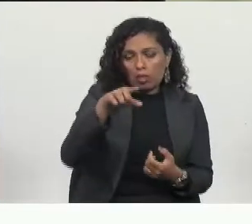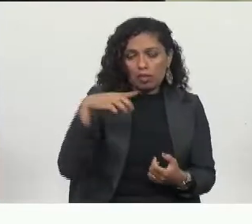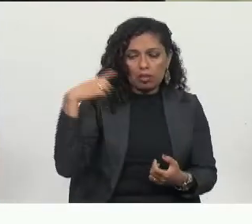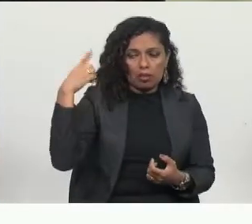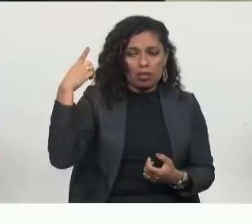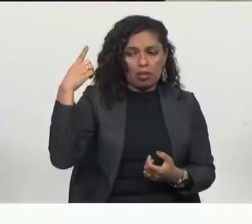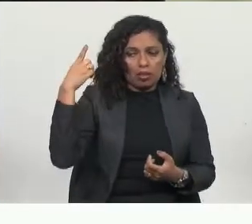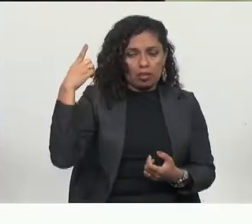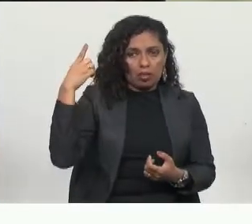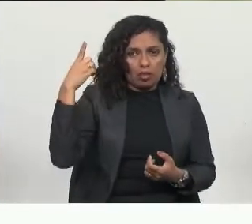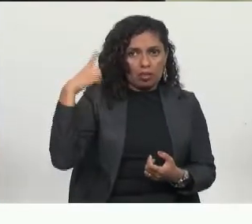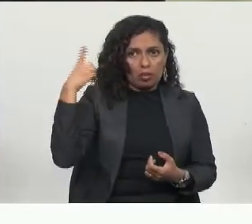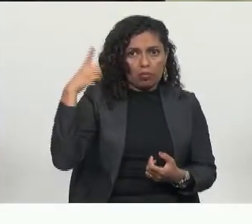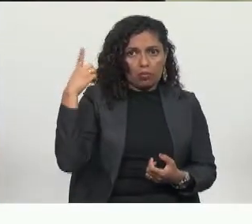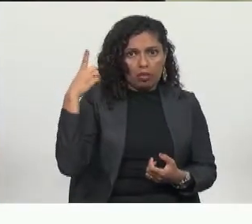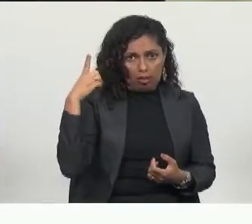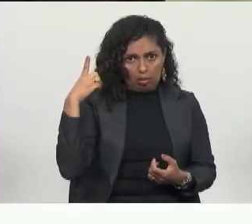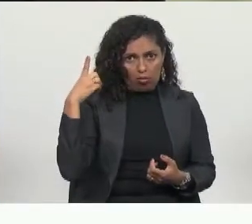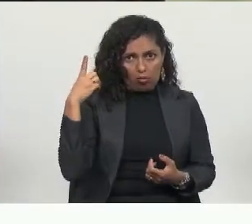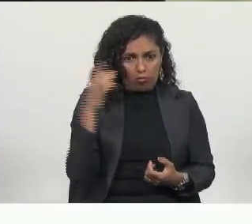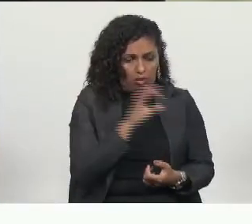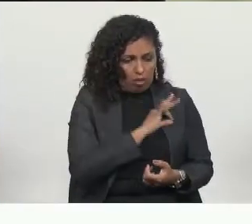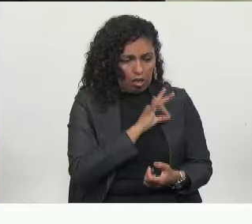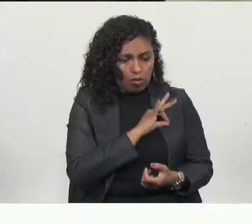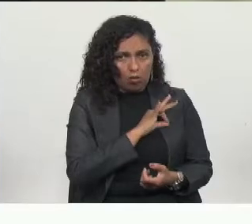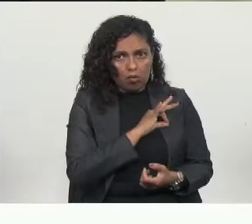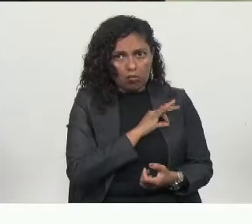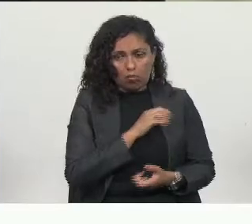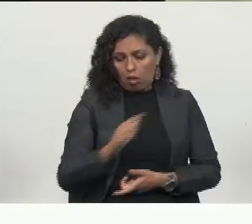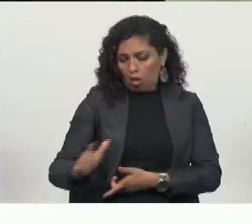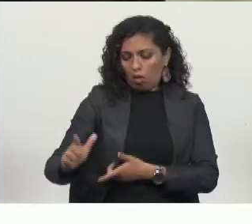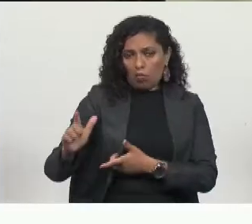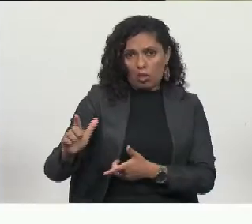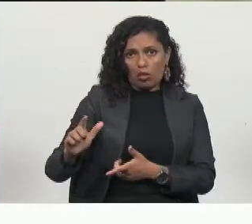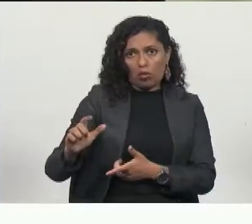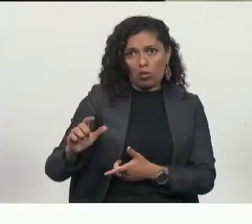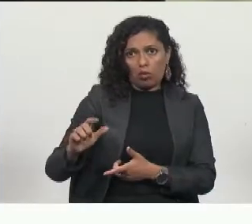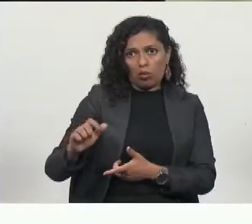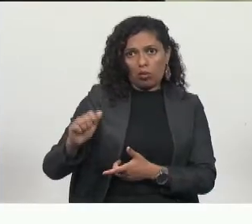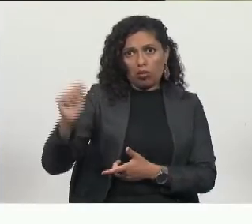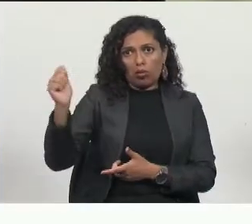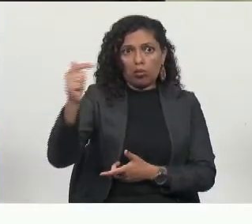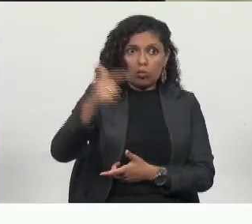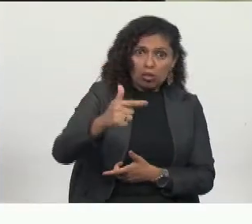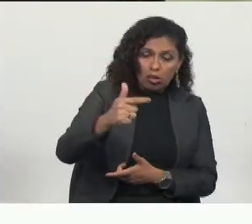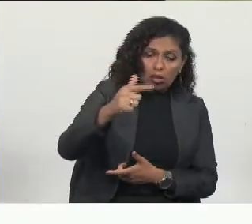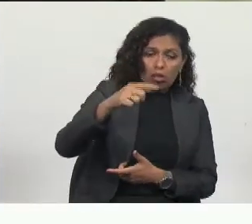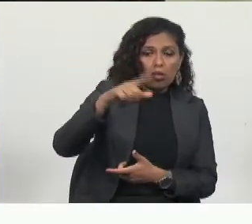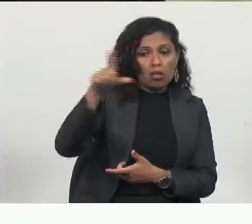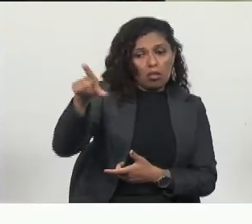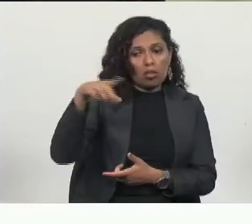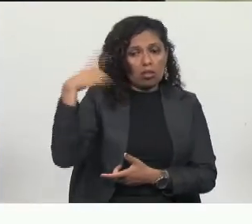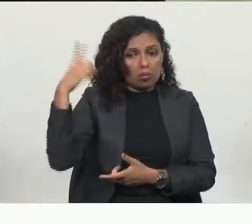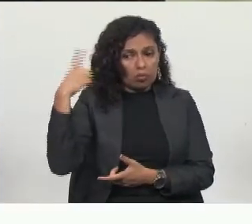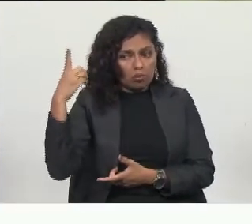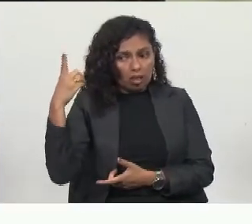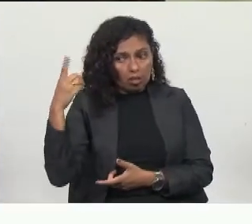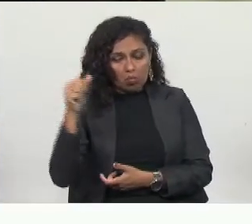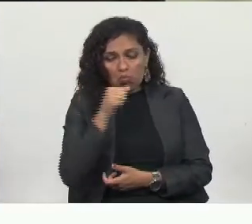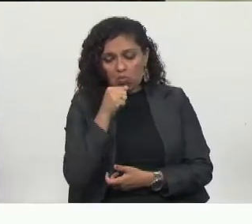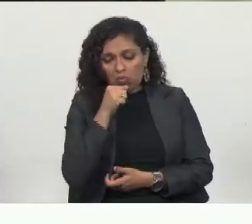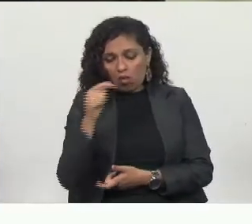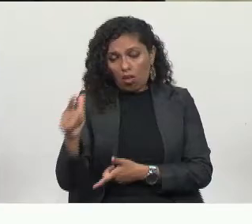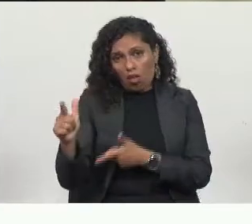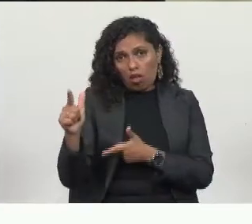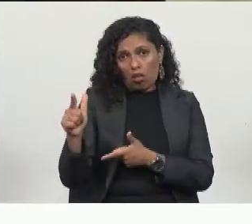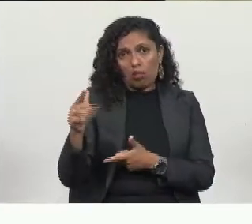de qualificação para ter o porte de arma, armado, do que o delegado Carlos Augusto desarmado, embora eu